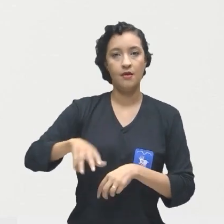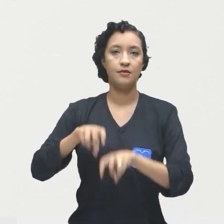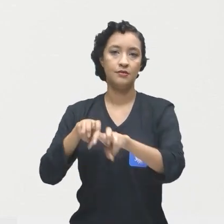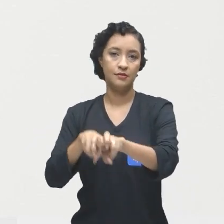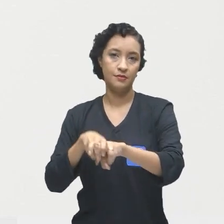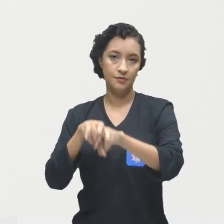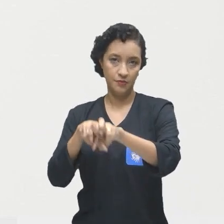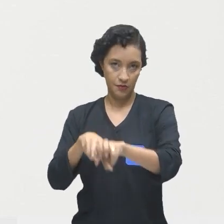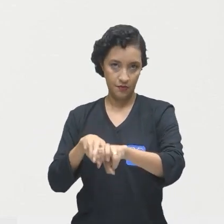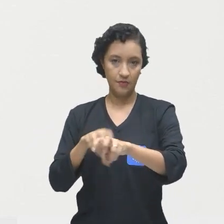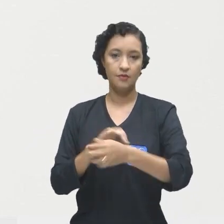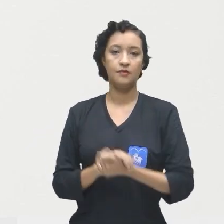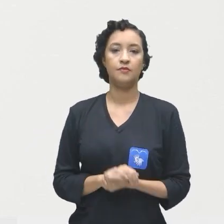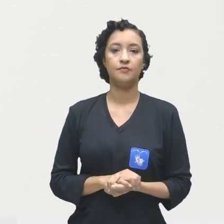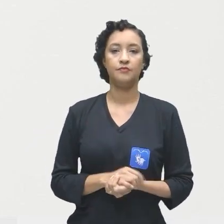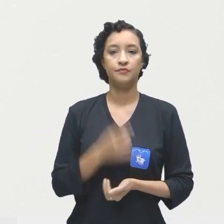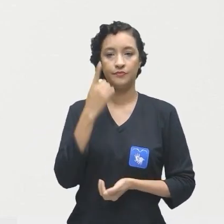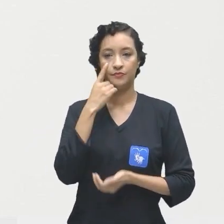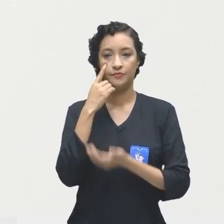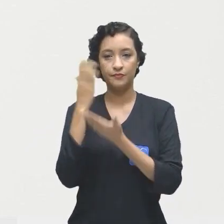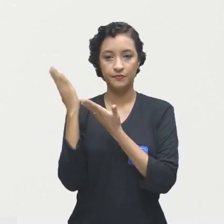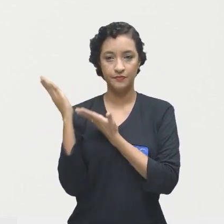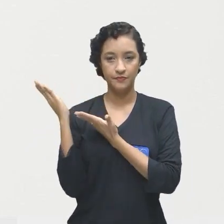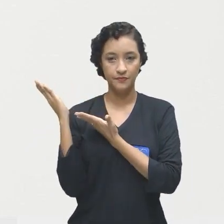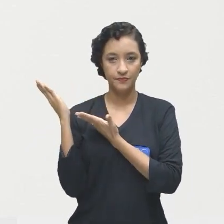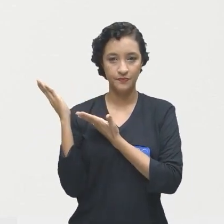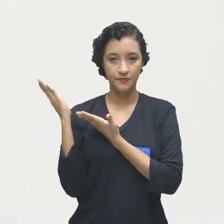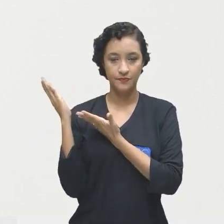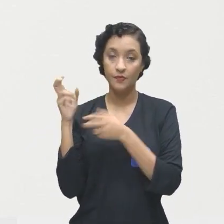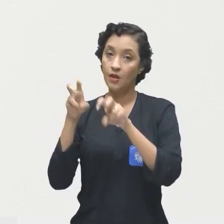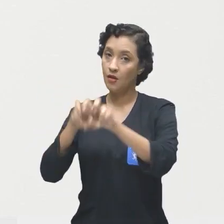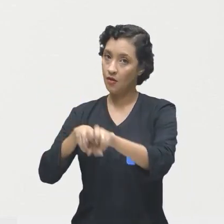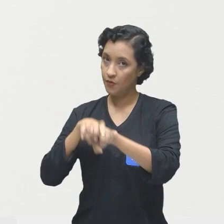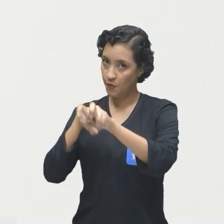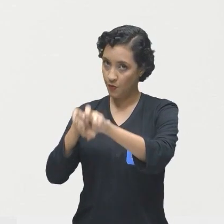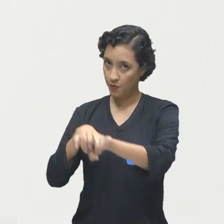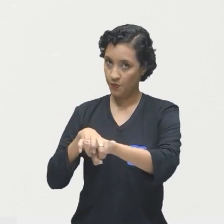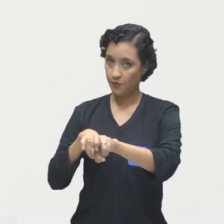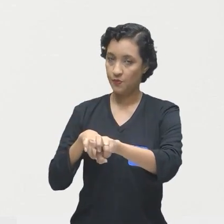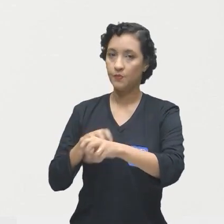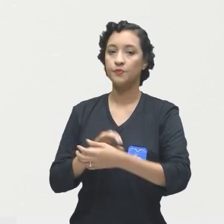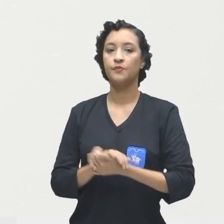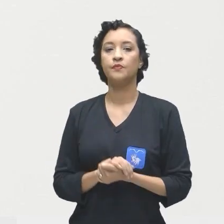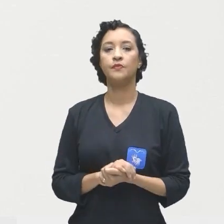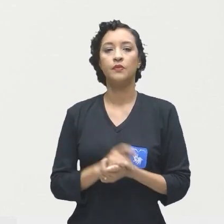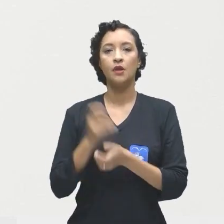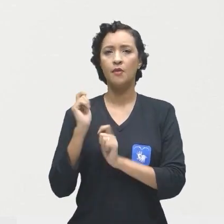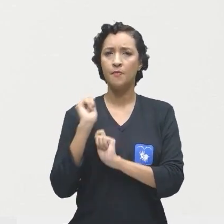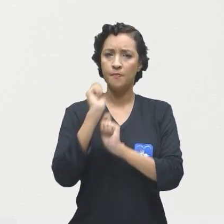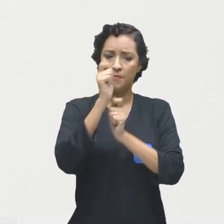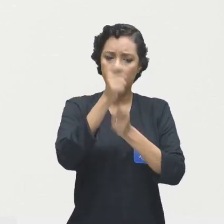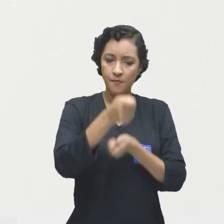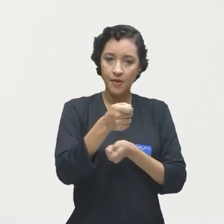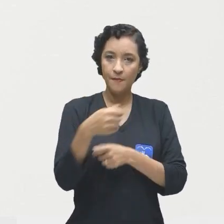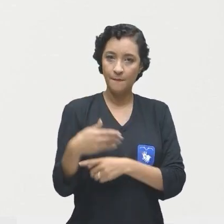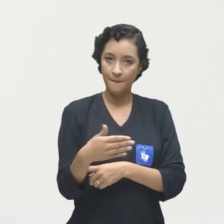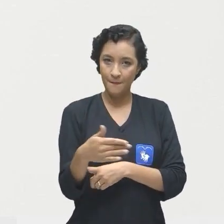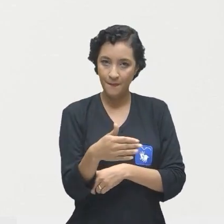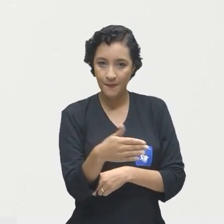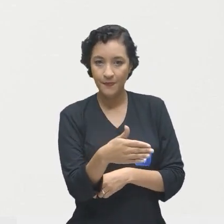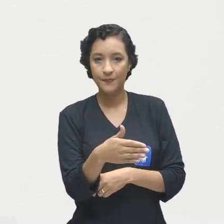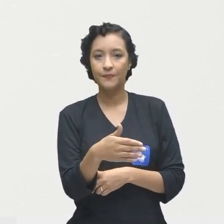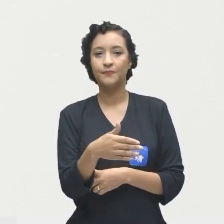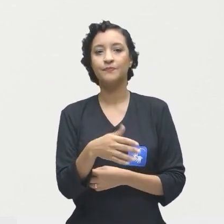a agricultura, não é? Cultivo da terra, a pecuária na criação de animais,